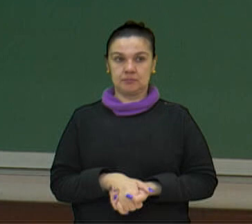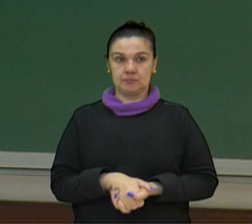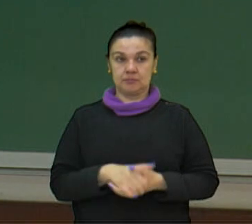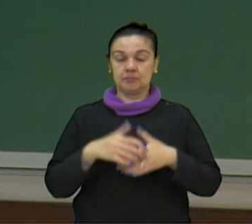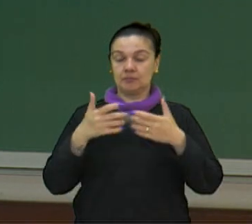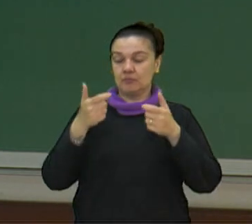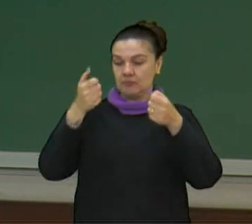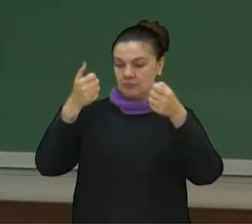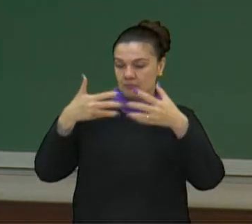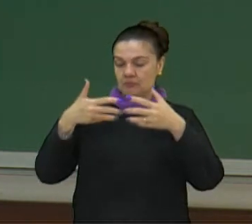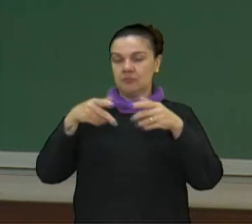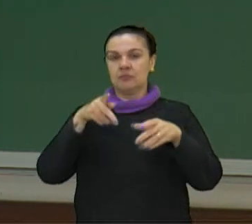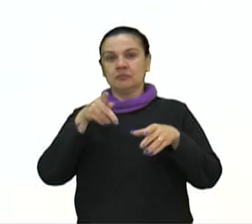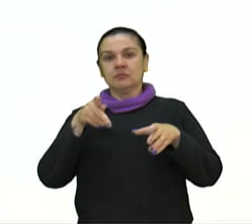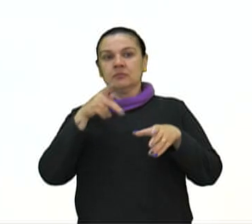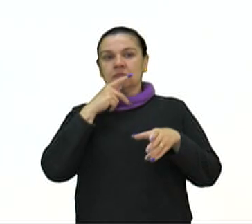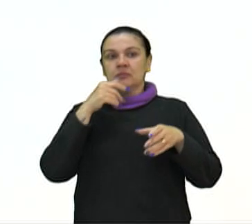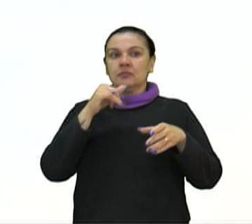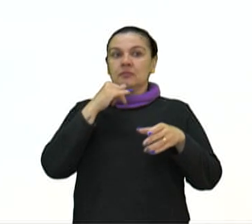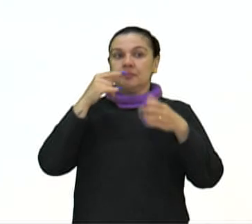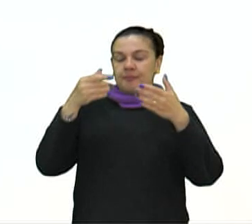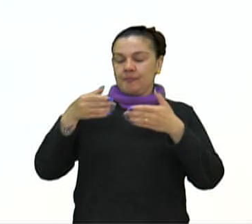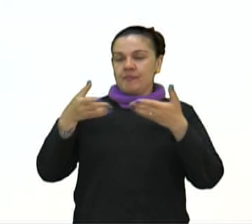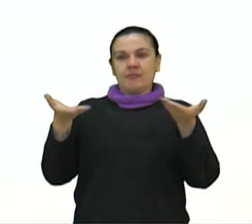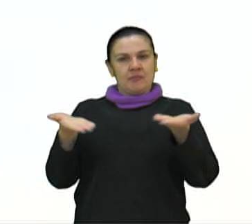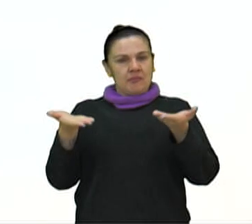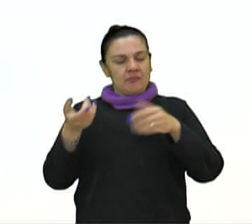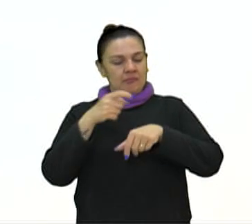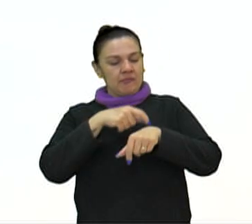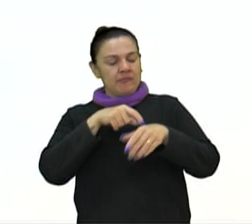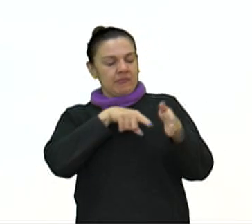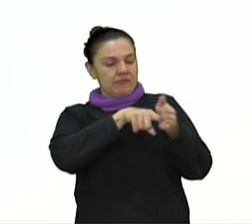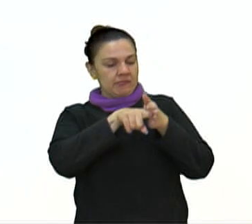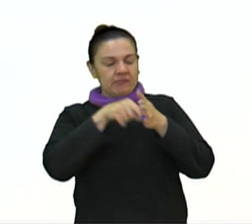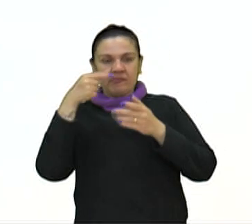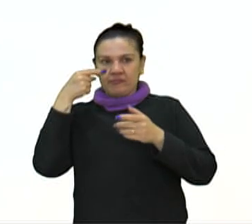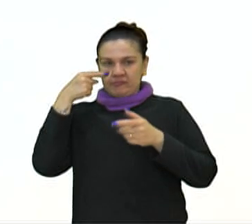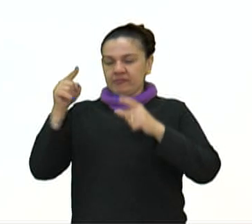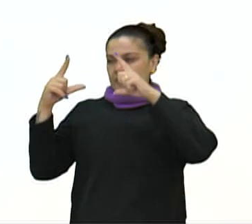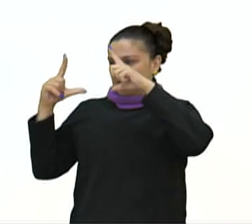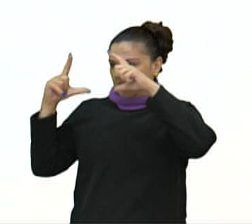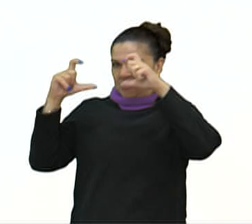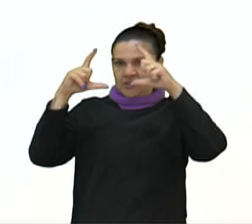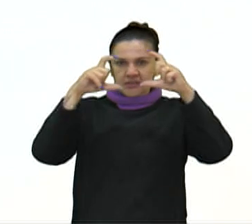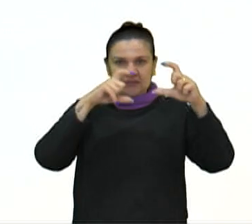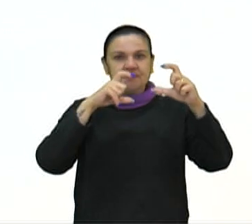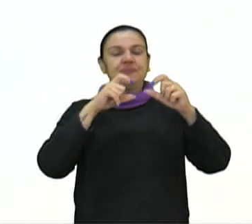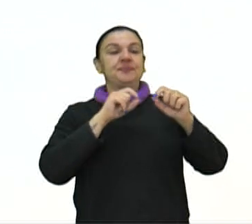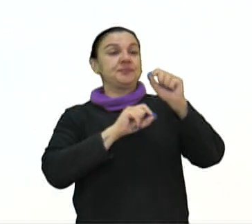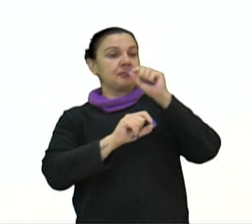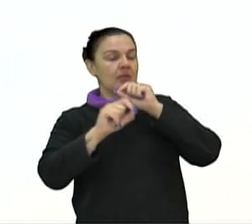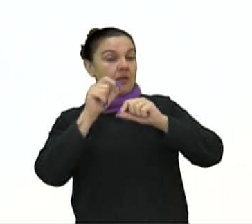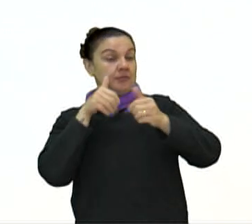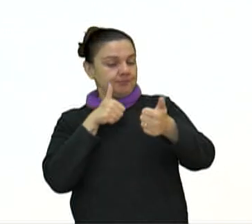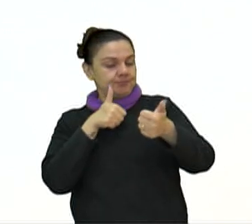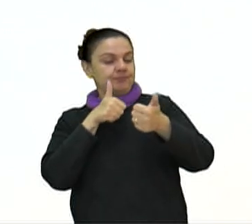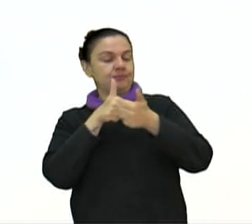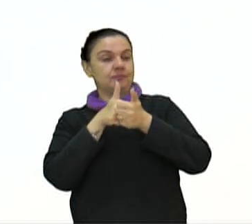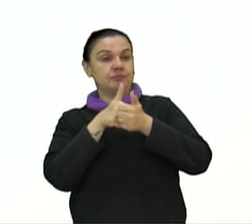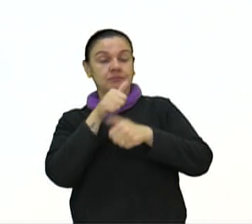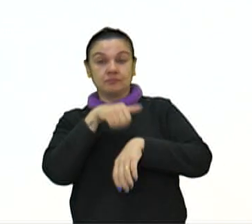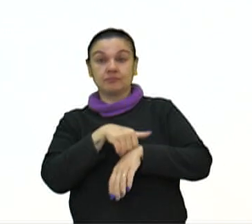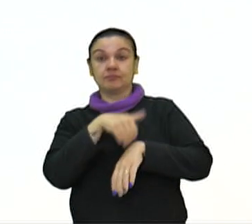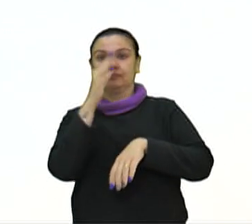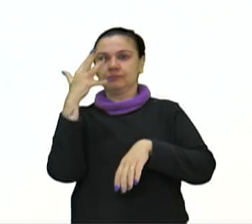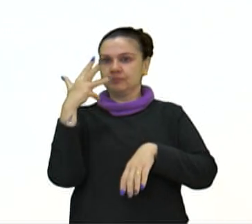Então, vamos citar esse exemplo, né? Recentemente, os cientistas conseguiram tirar fotografias mais próximas, as